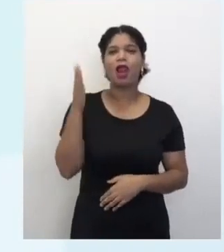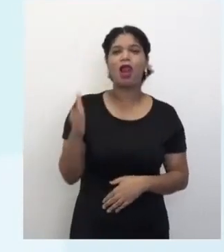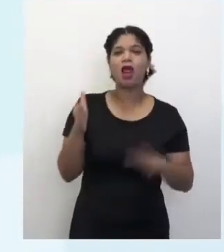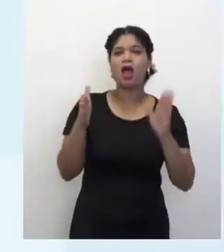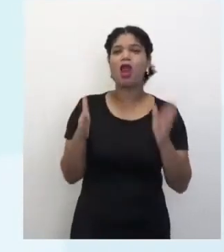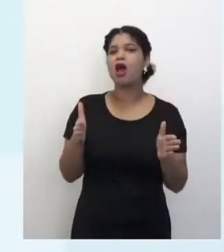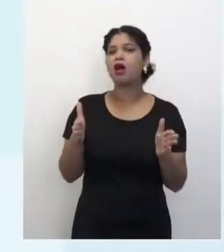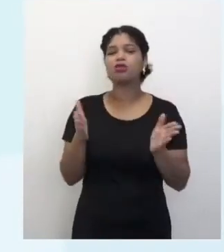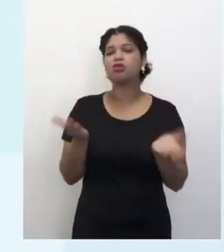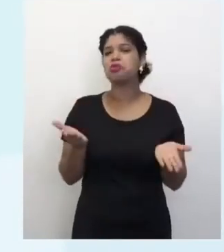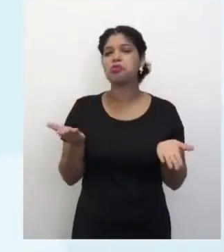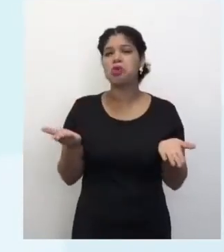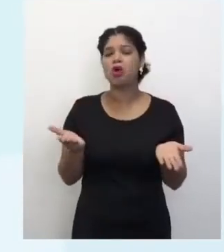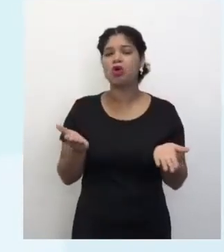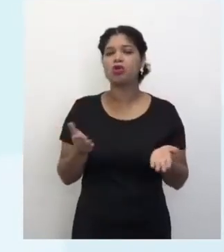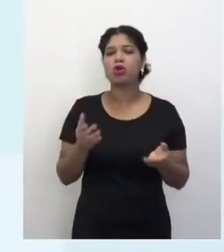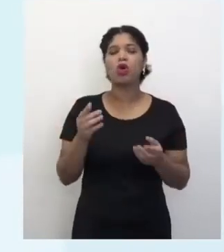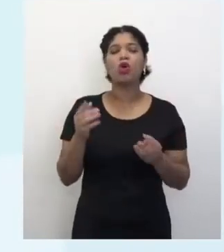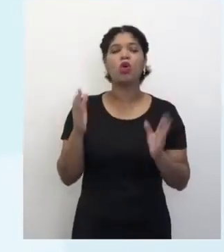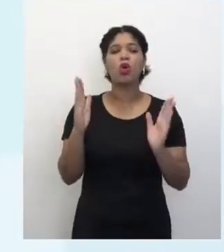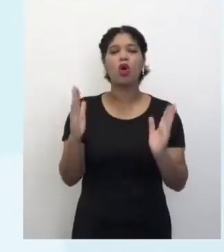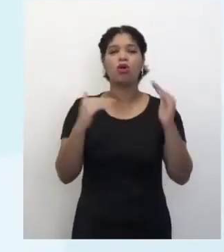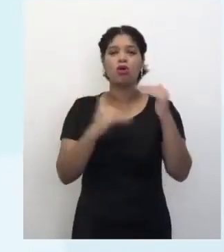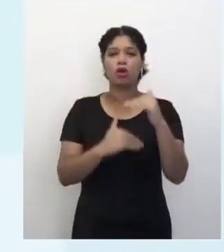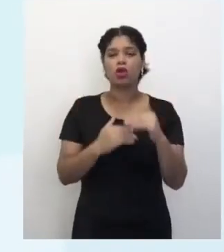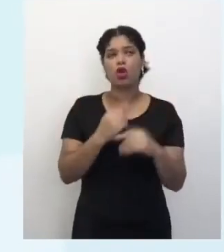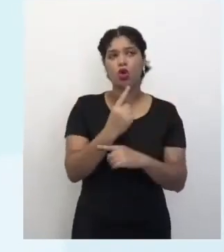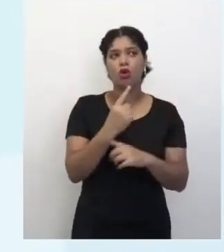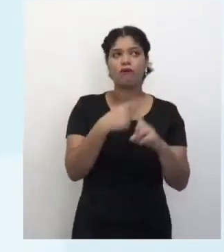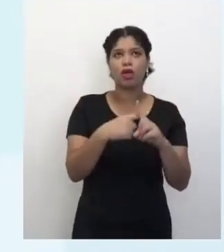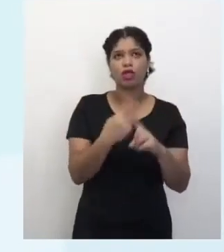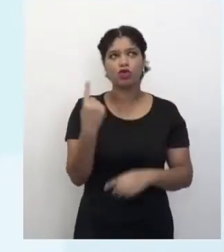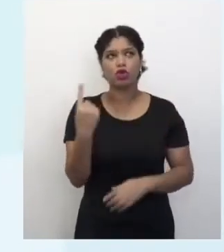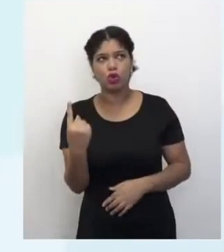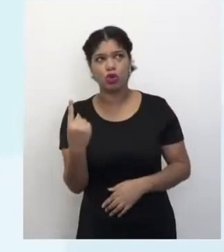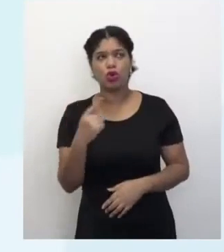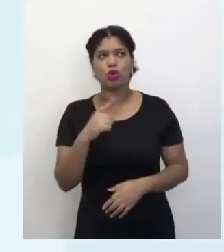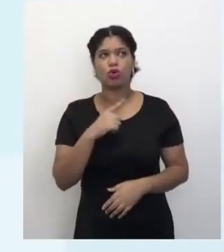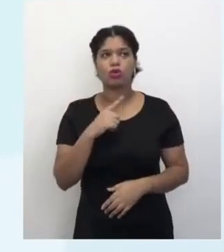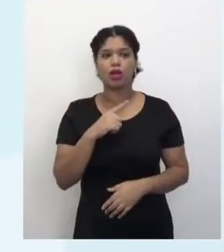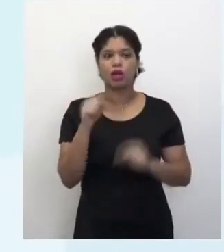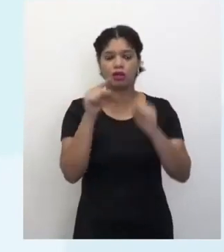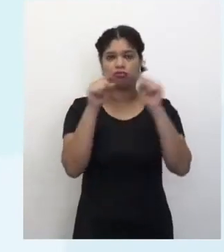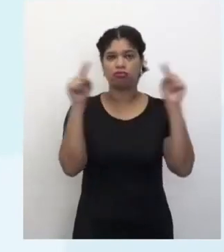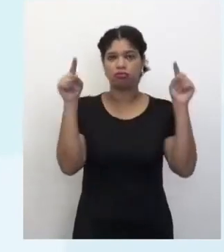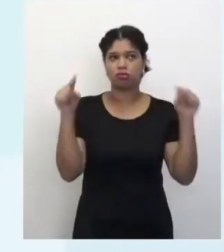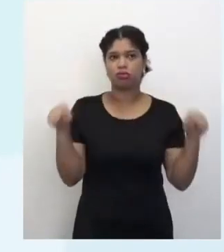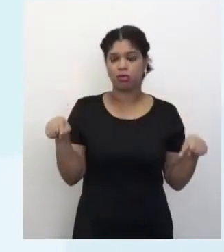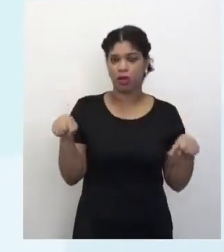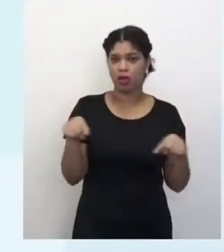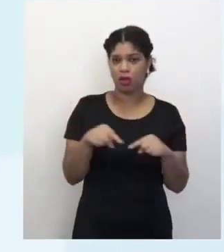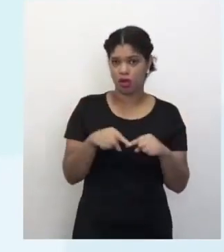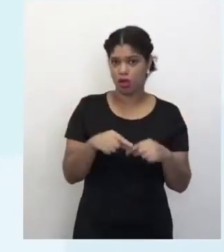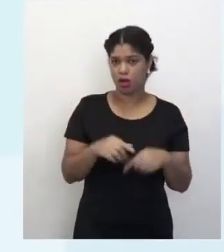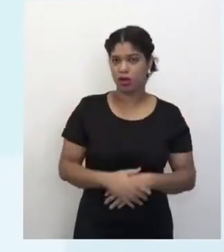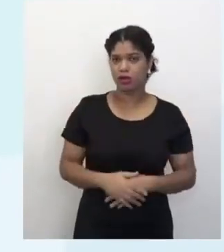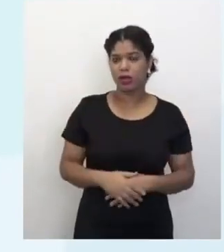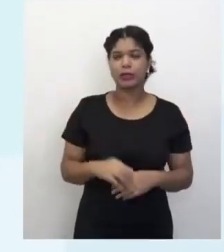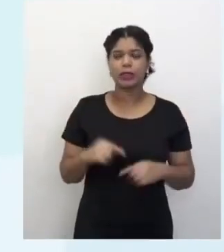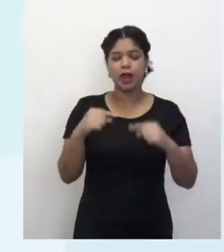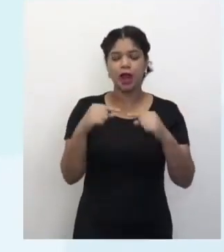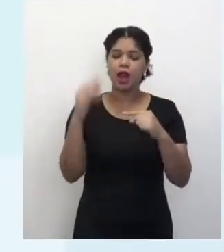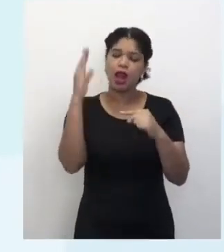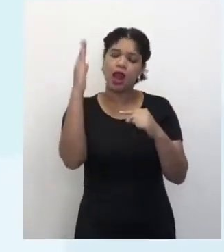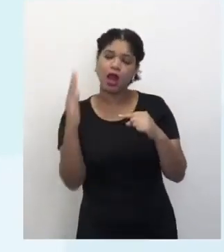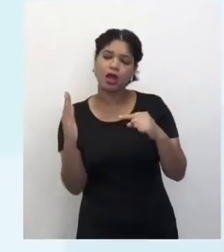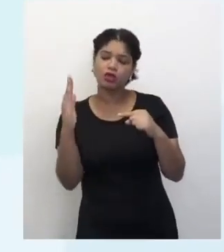quadradinho 1? É o lado 1, porque 1 vezes 1, que a gente calculou a área, vai dar 1, não é isso? Quem é o lado do